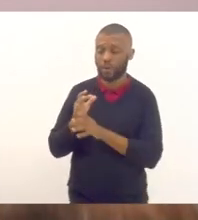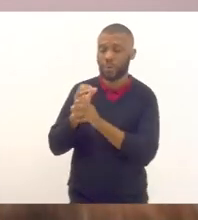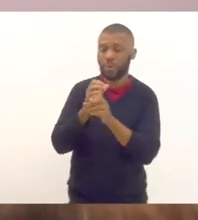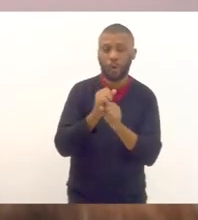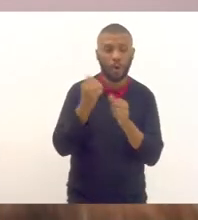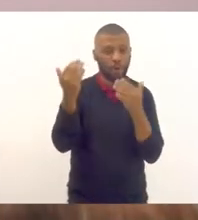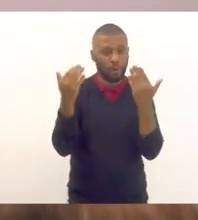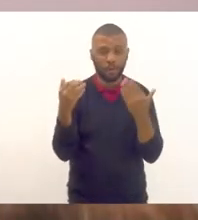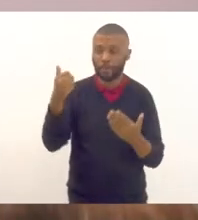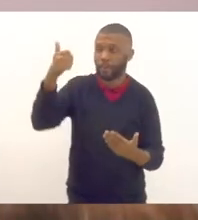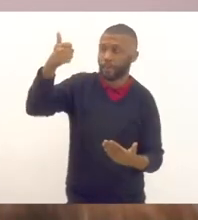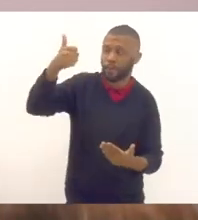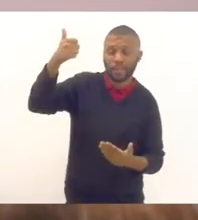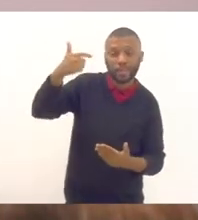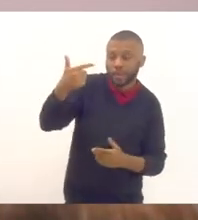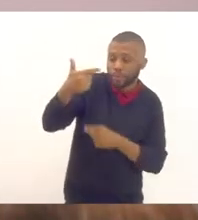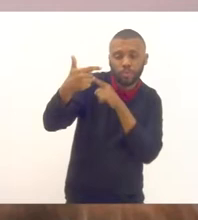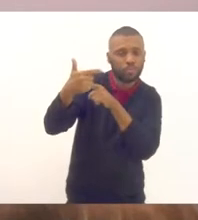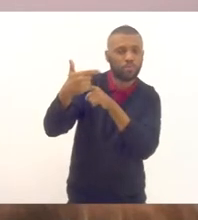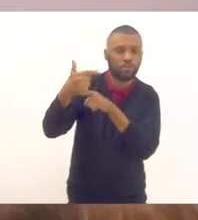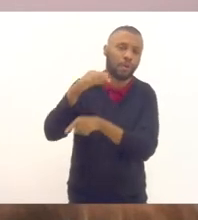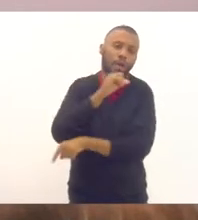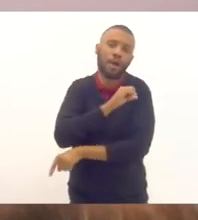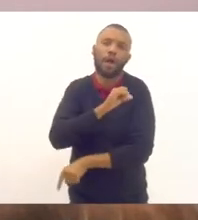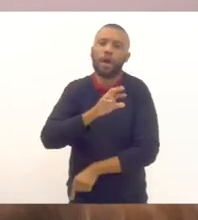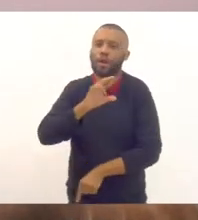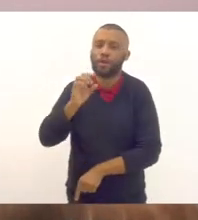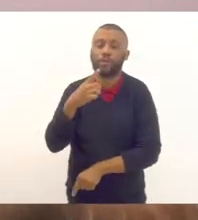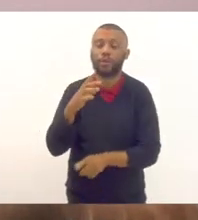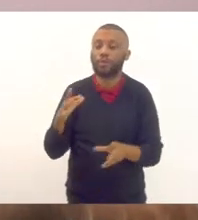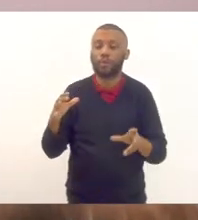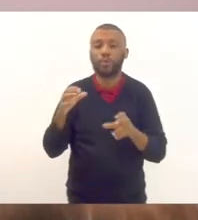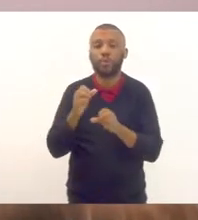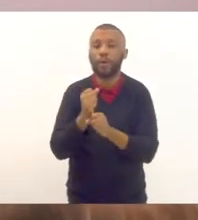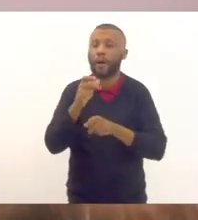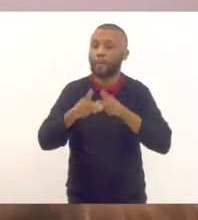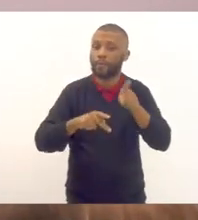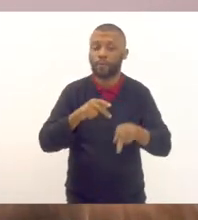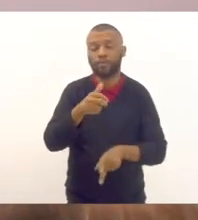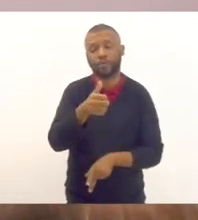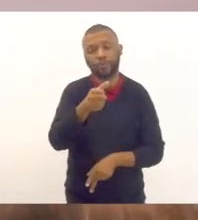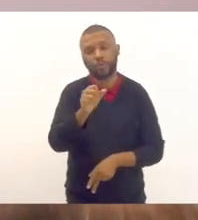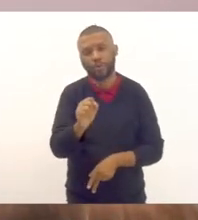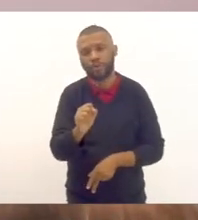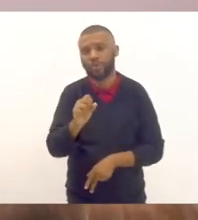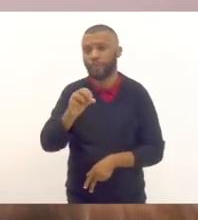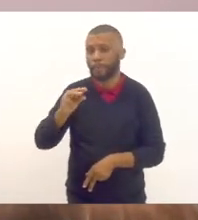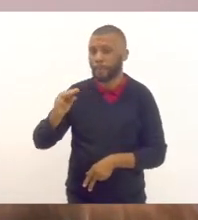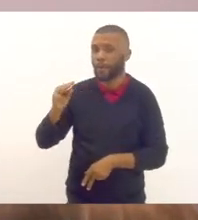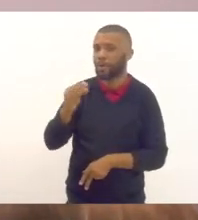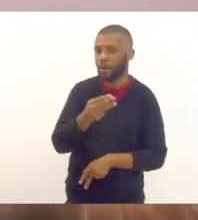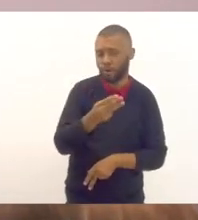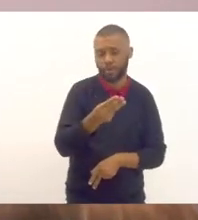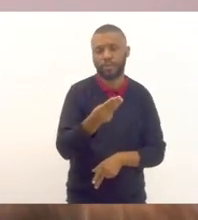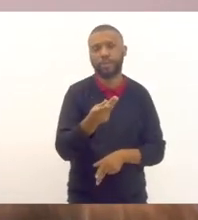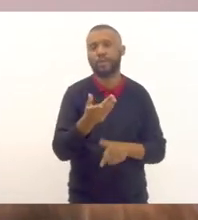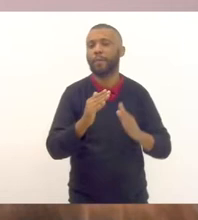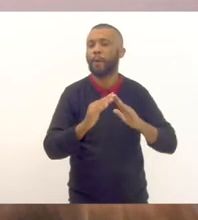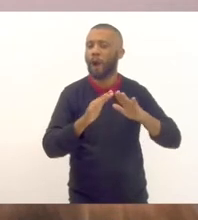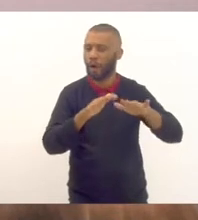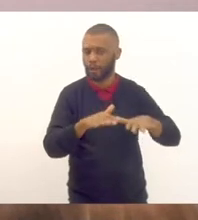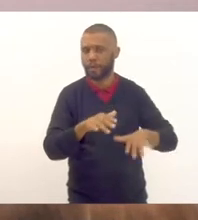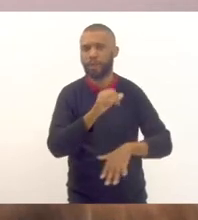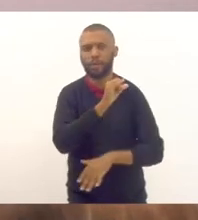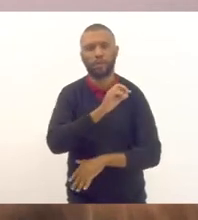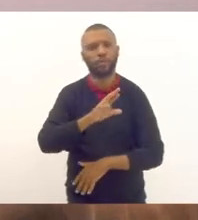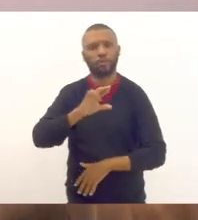Temos uma população de 18 milhões ou 16 milhões ainda aqui, e